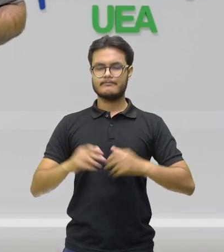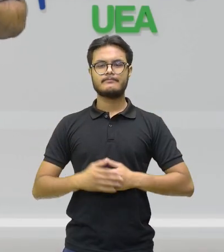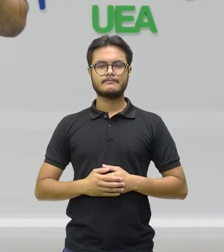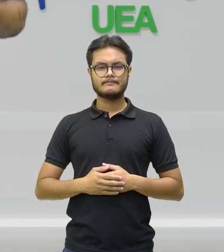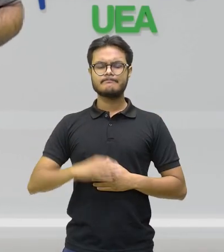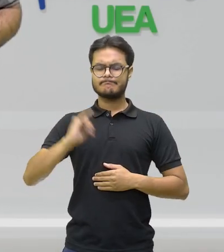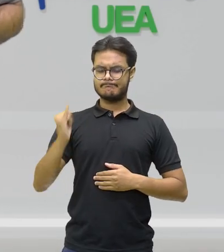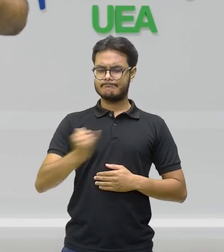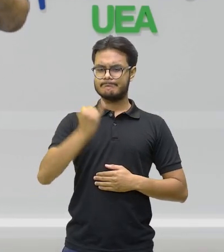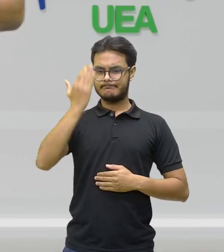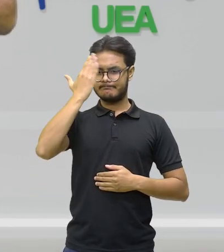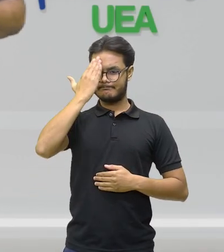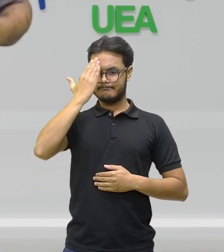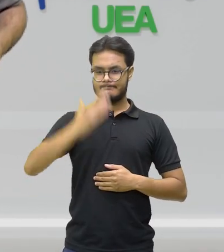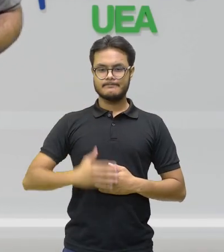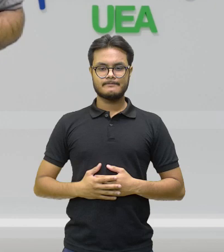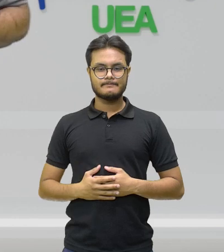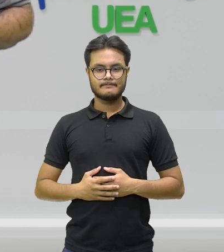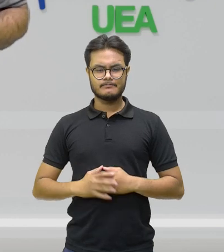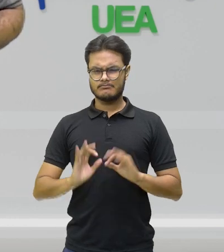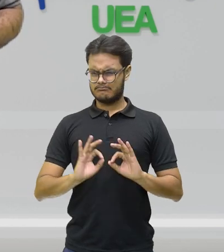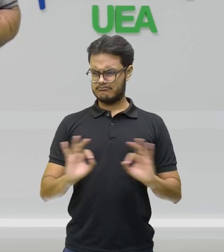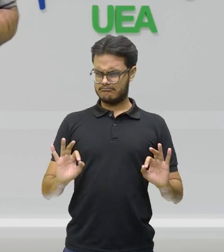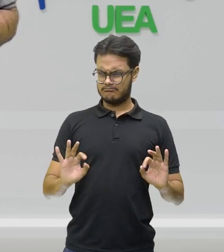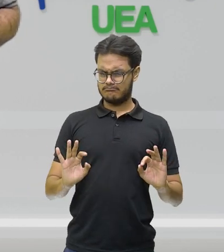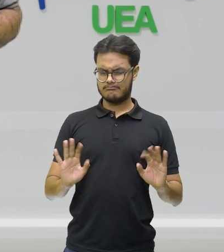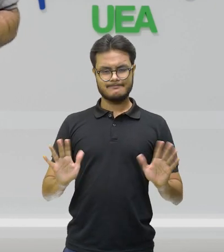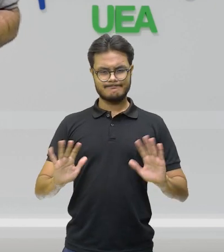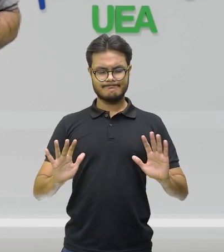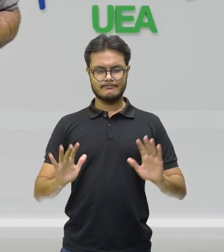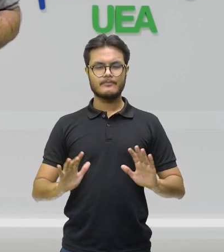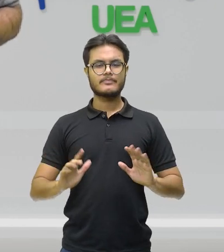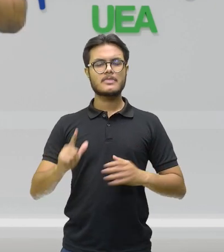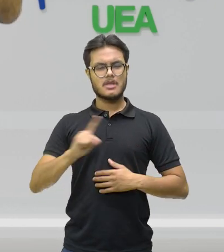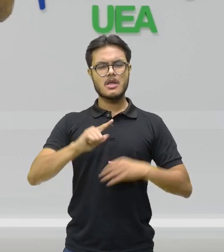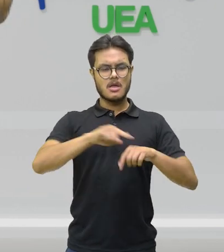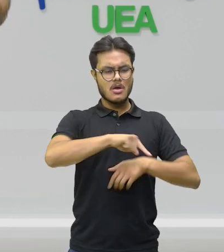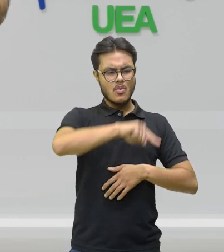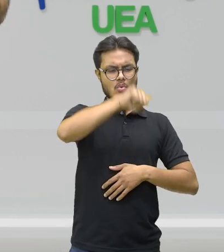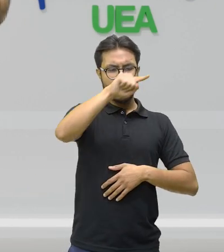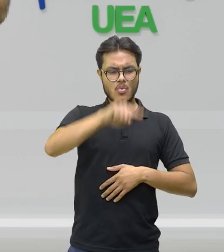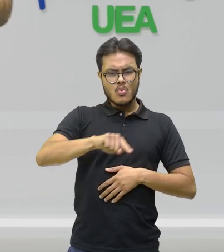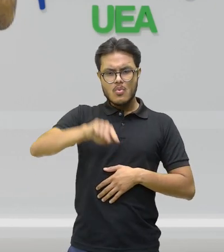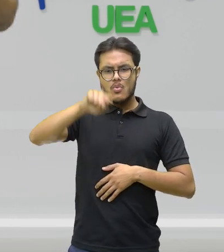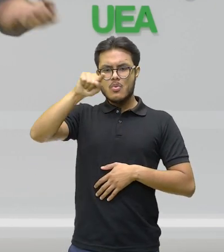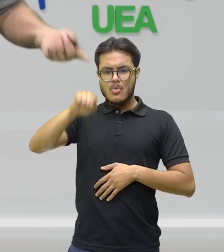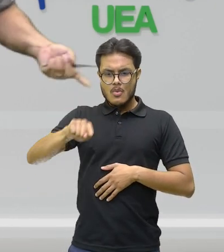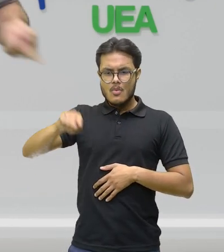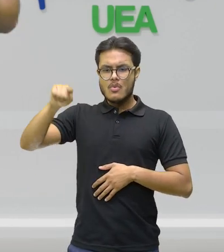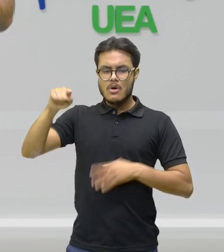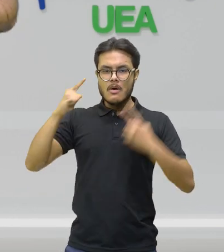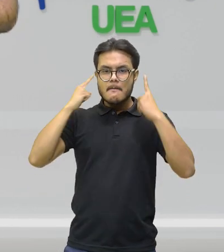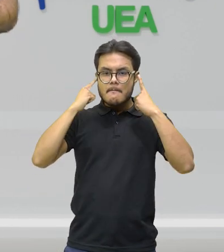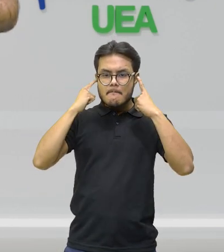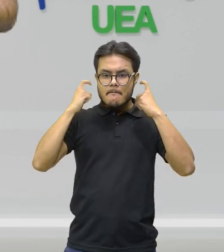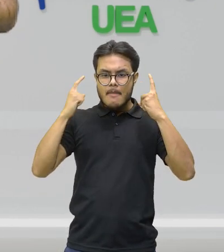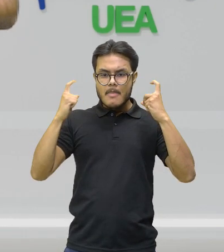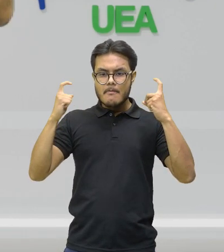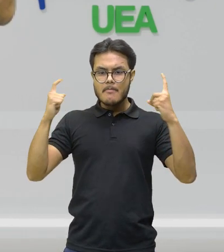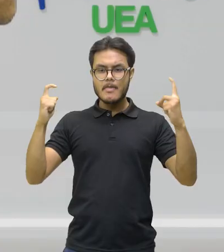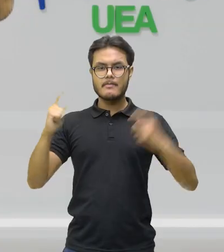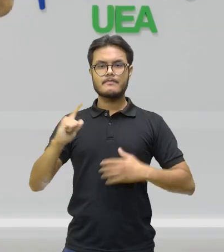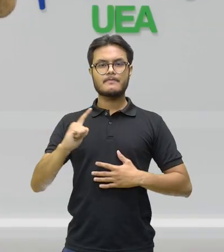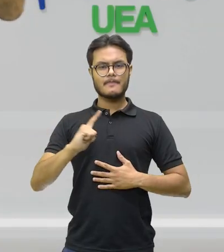Não esquece isso, por favor. Só isso, pessoa? Não, tem que lembrar que toda onda, assim, sonora, claro que estou falando de onda sonora,